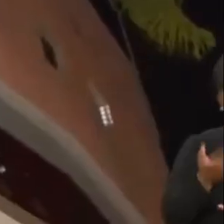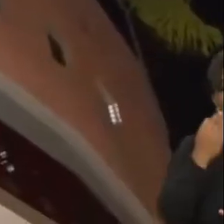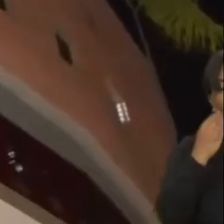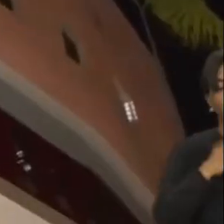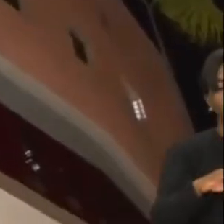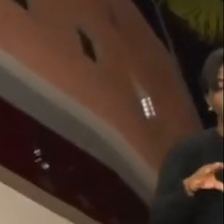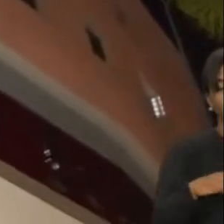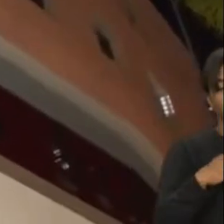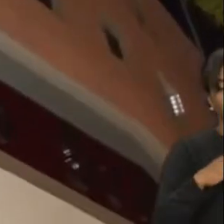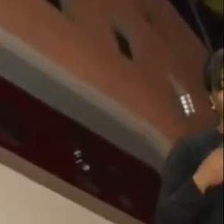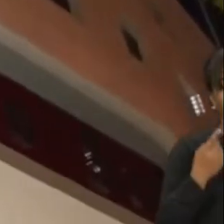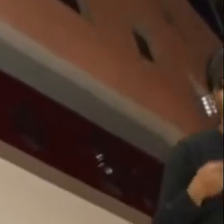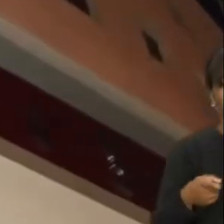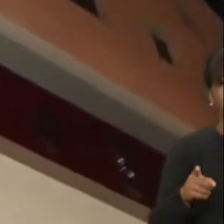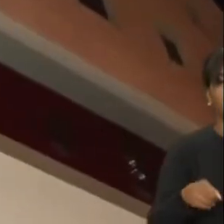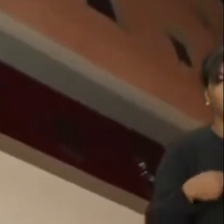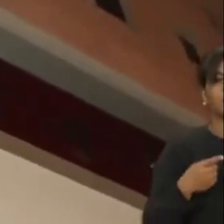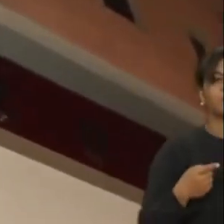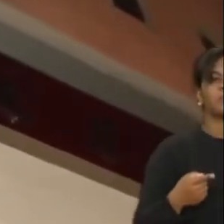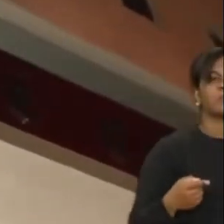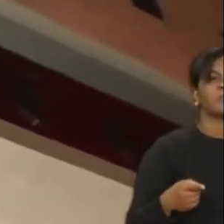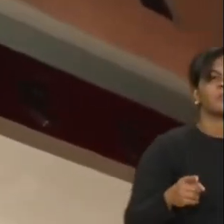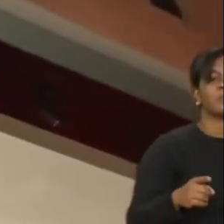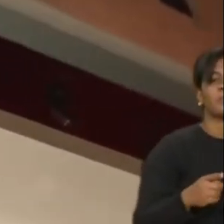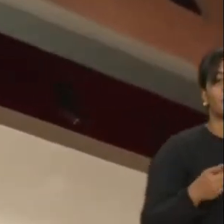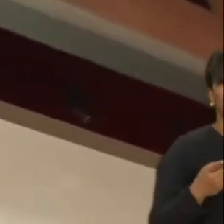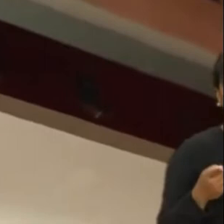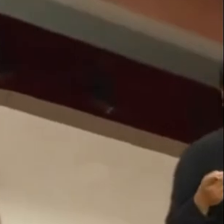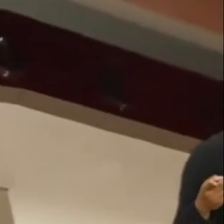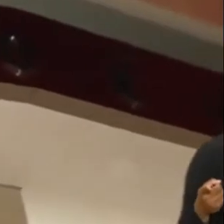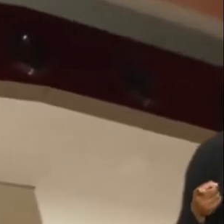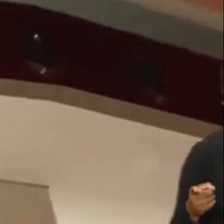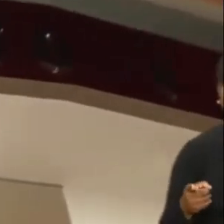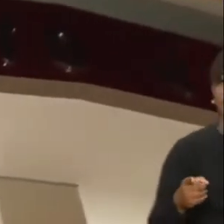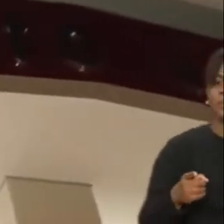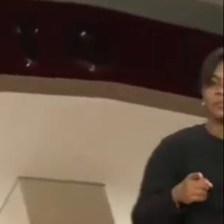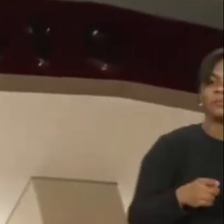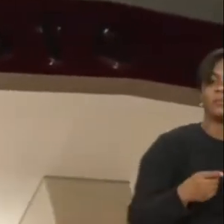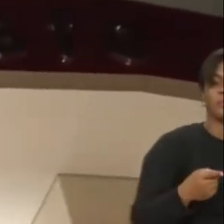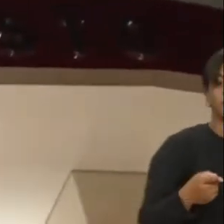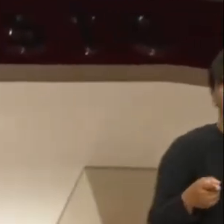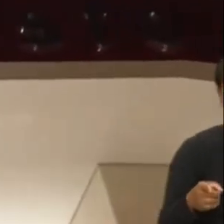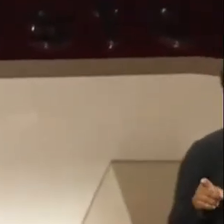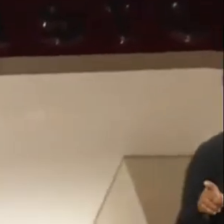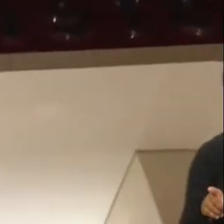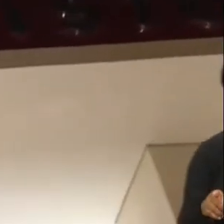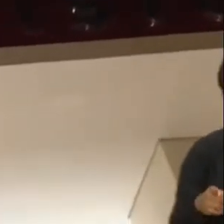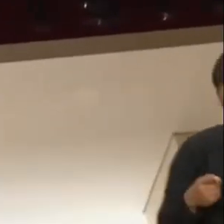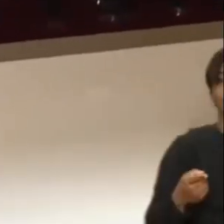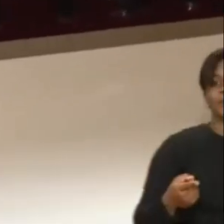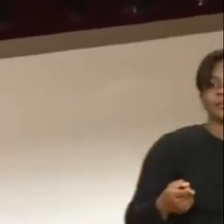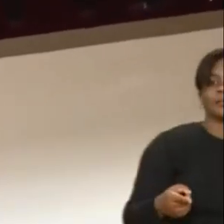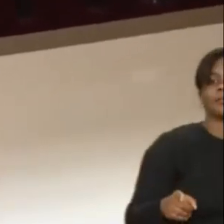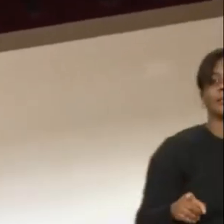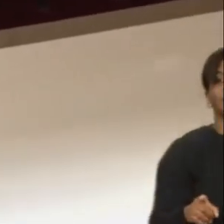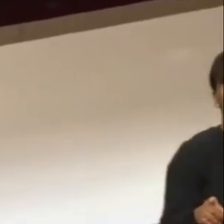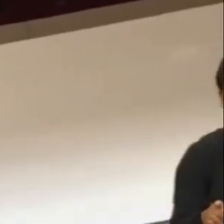essa música. Eu tenho um Deus, você tem um Deus, minha amiga, meu amigo. Você não está sozinho, sozinha, não.